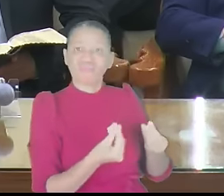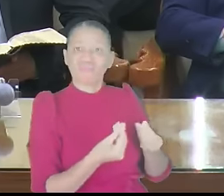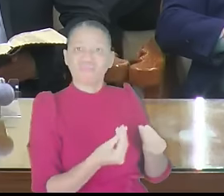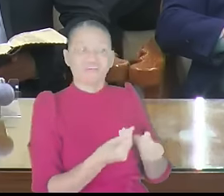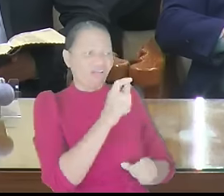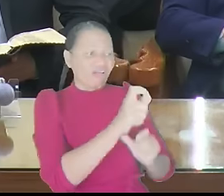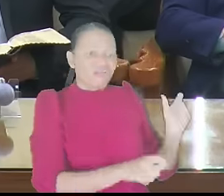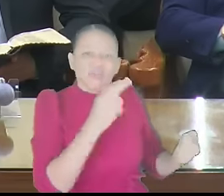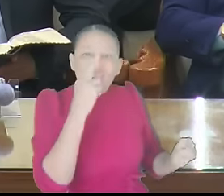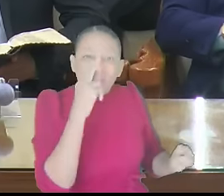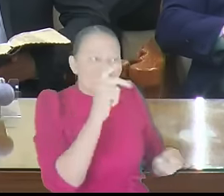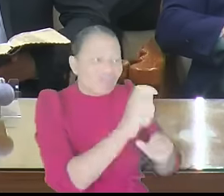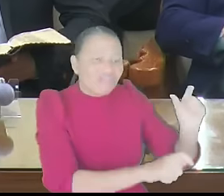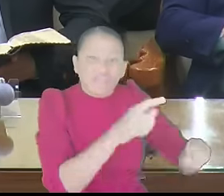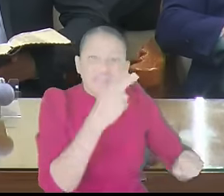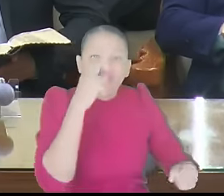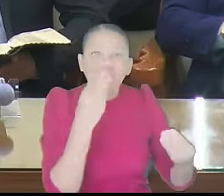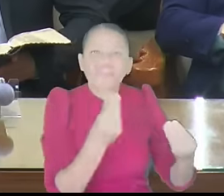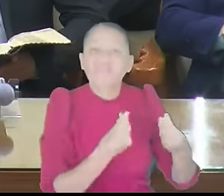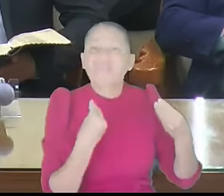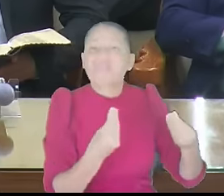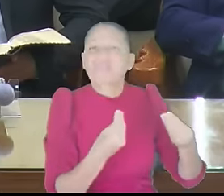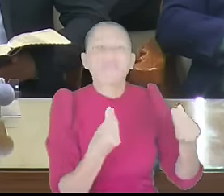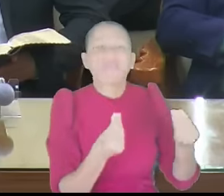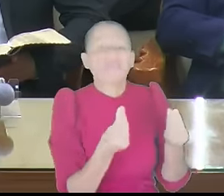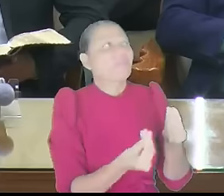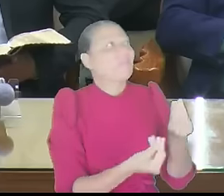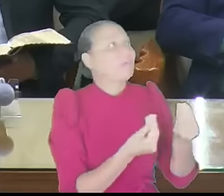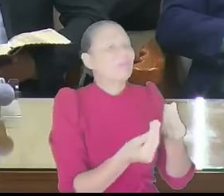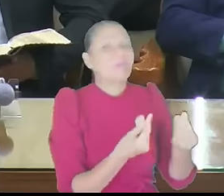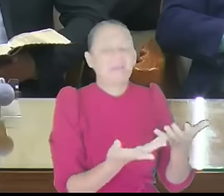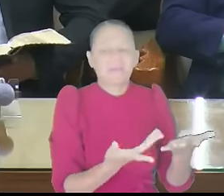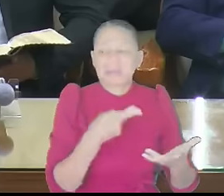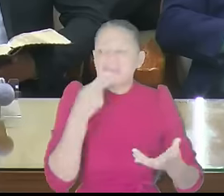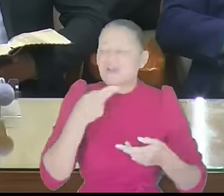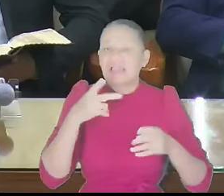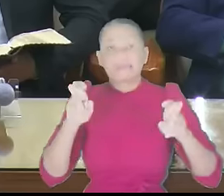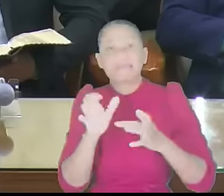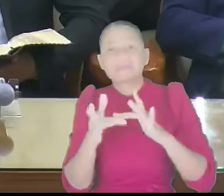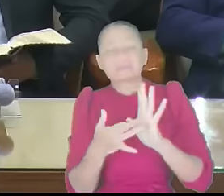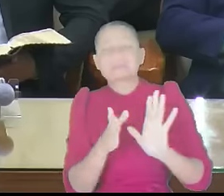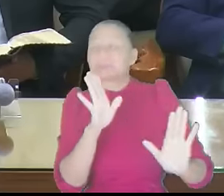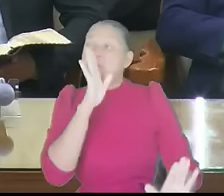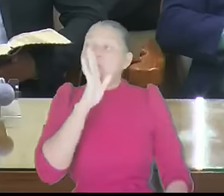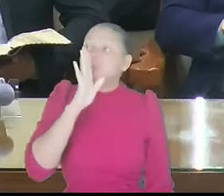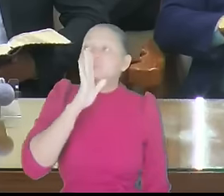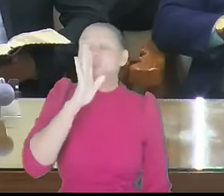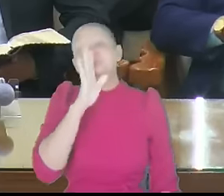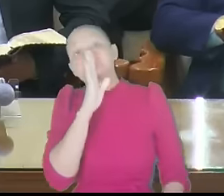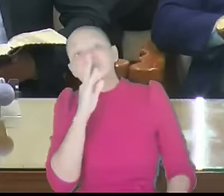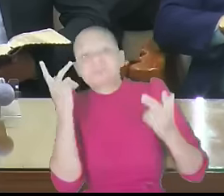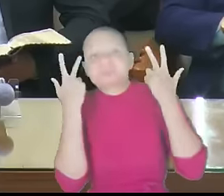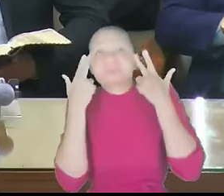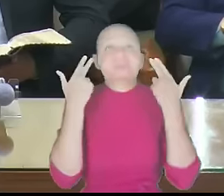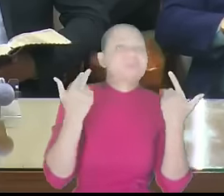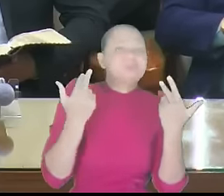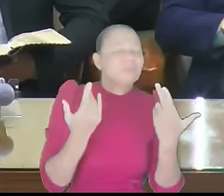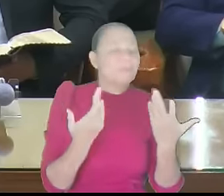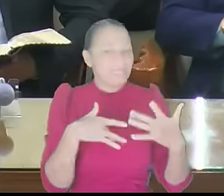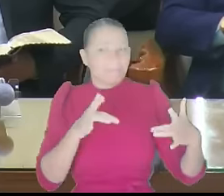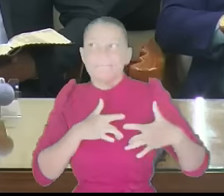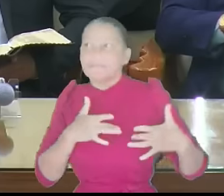A igreja está indiferente. A igreja não fala mais de Jesus. A igreja não está apaixonada por